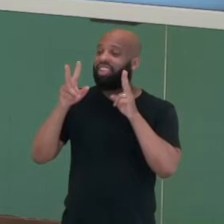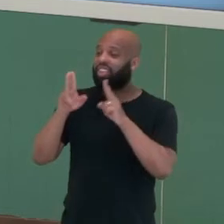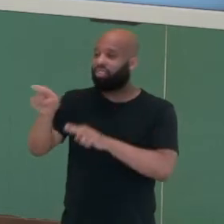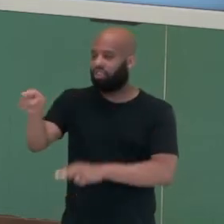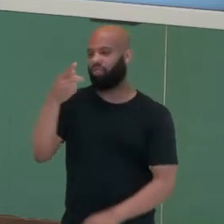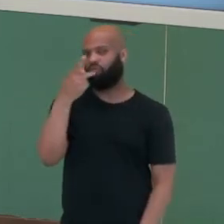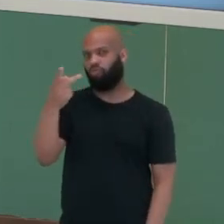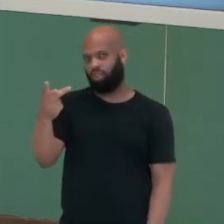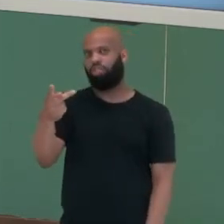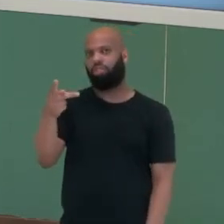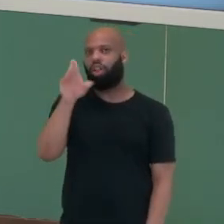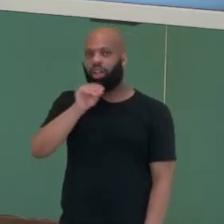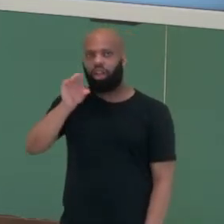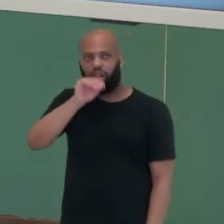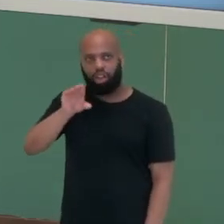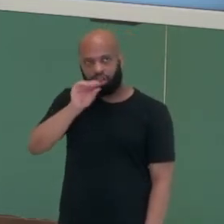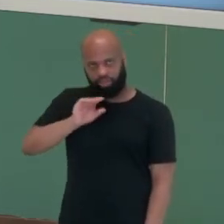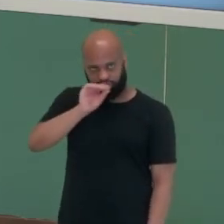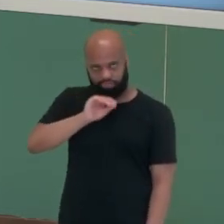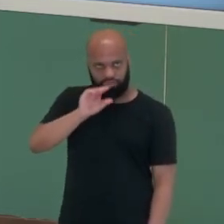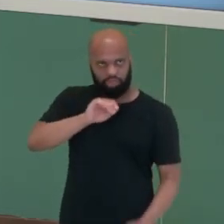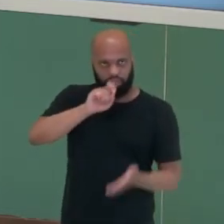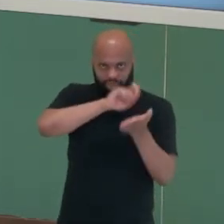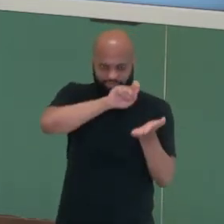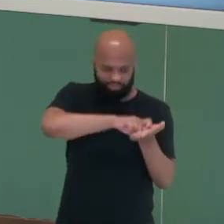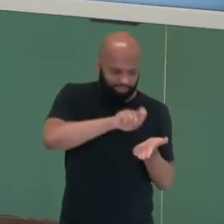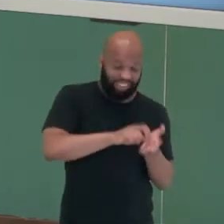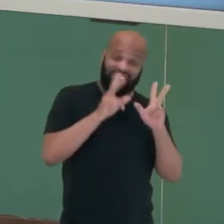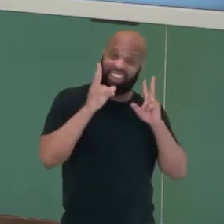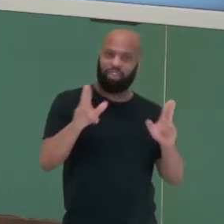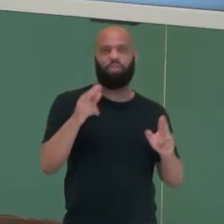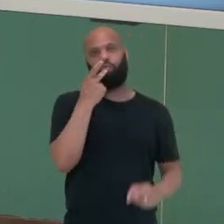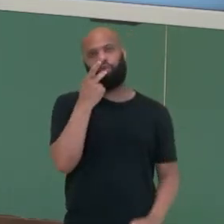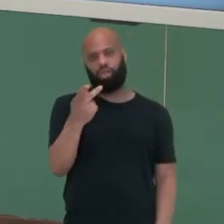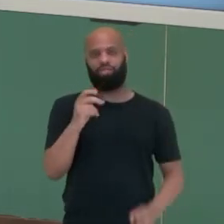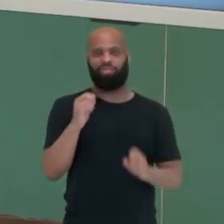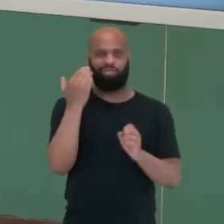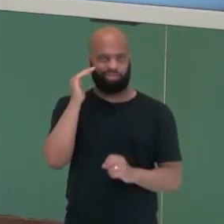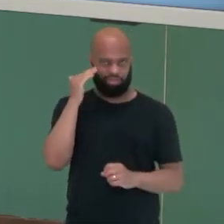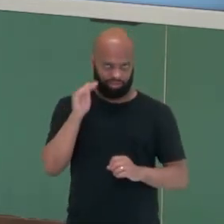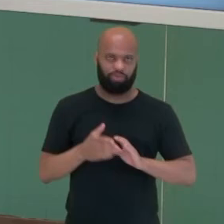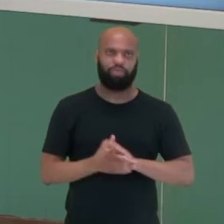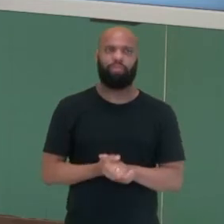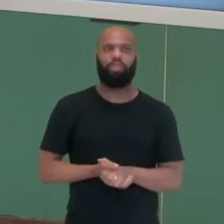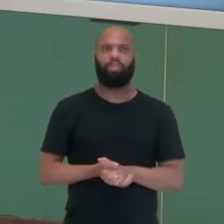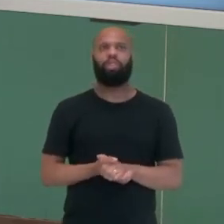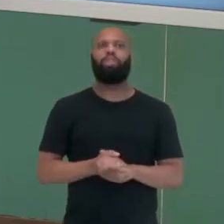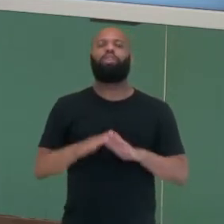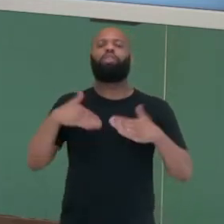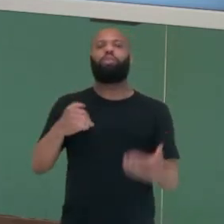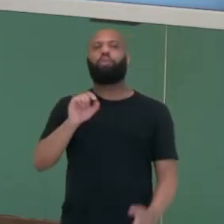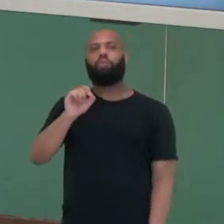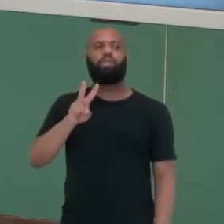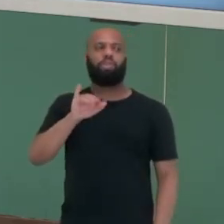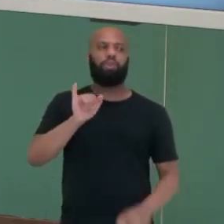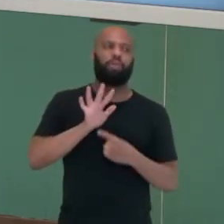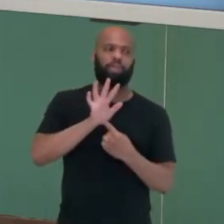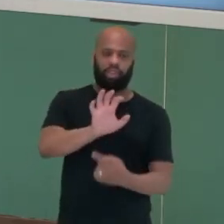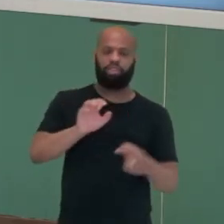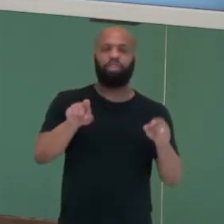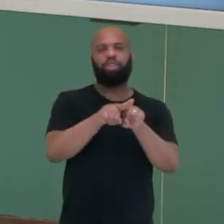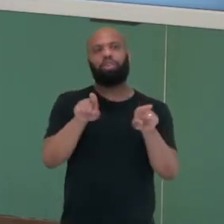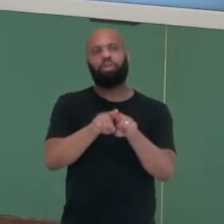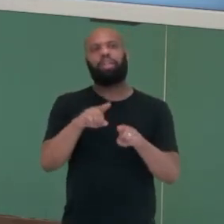foi falada, como foi dita pelo entrevistado ou pelos entrevistados. Então, vai mostrar.